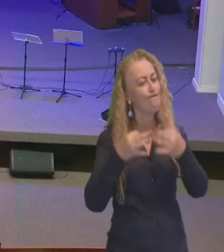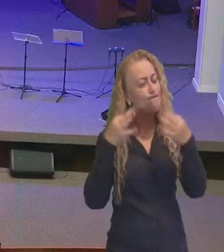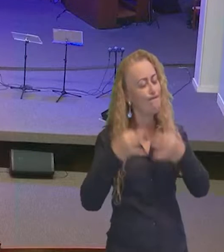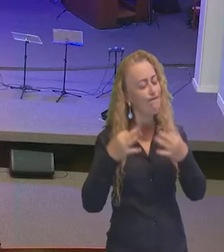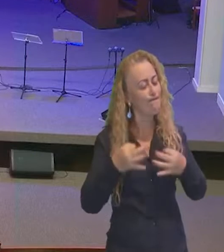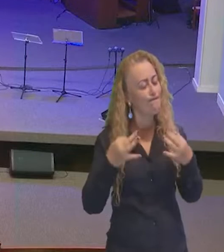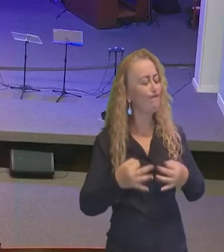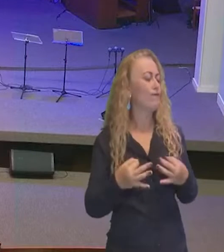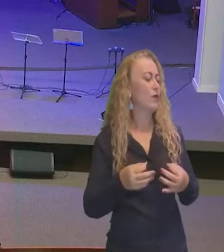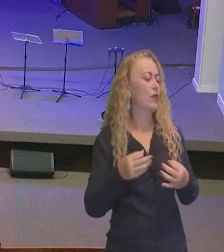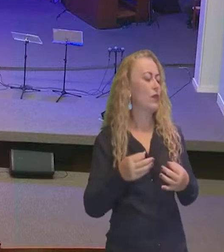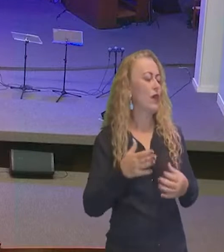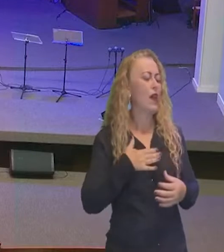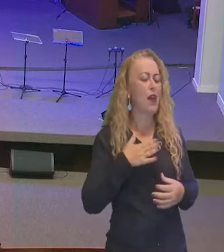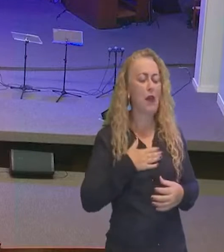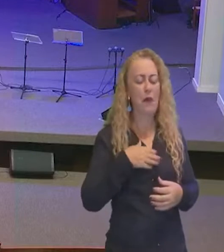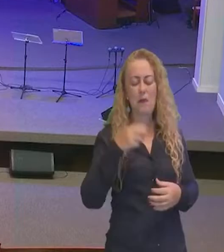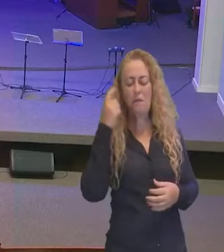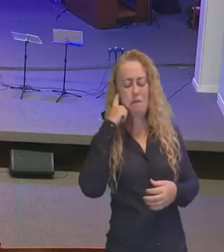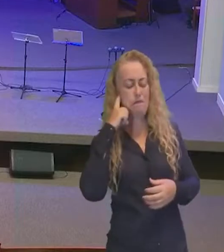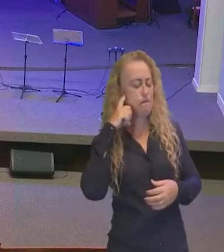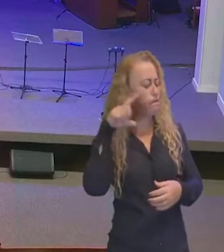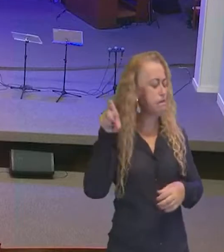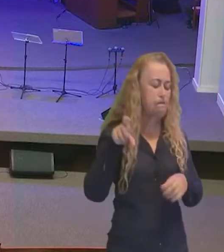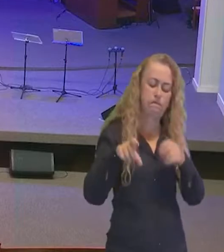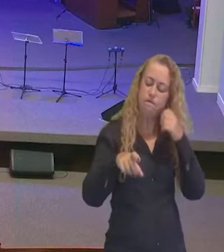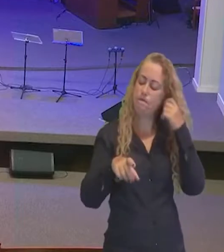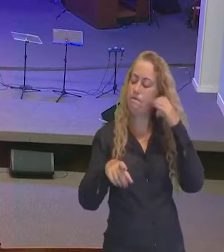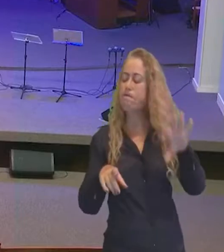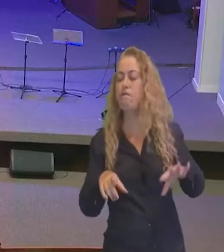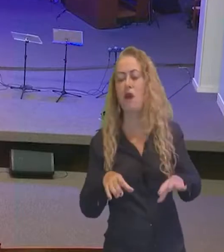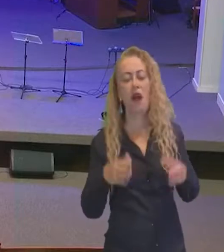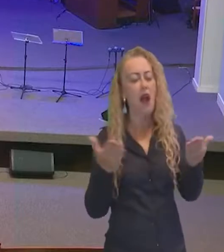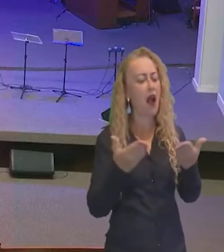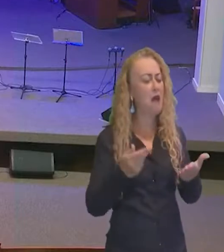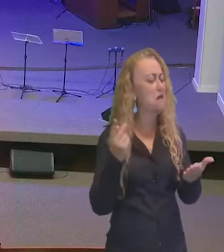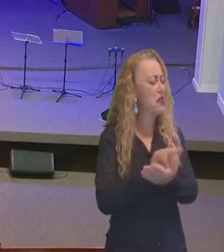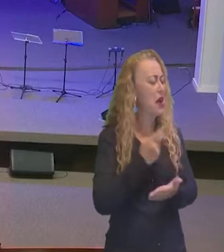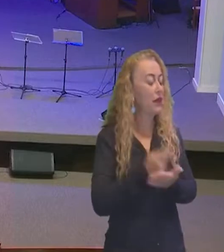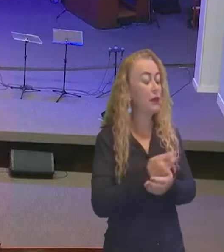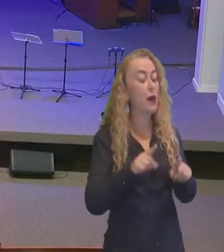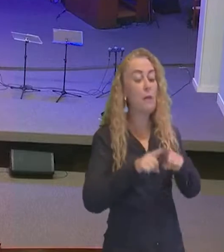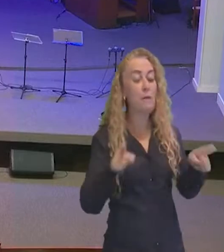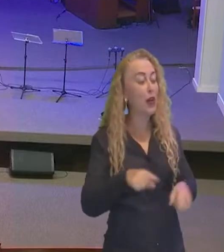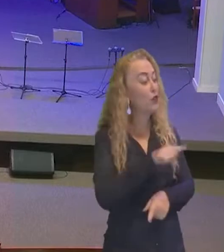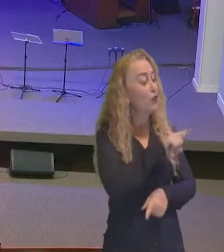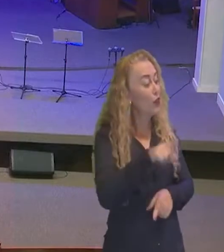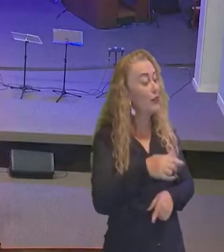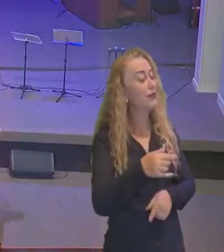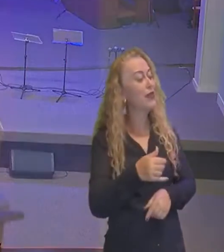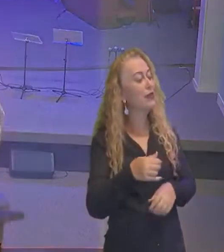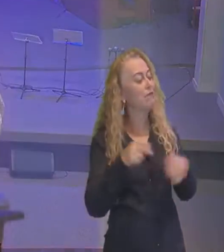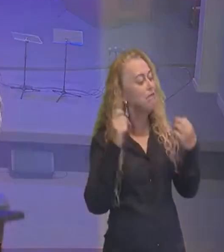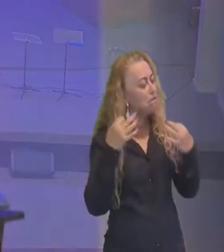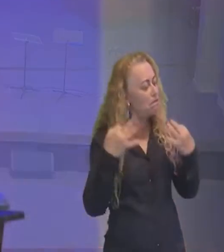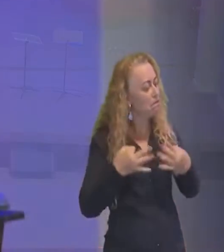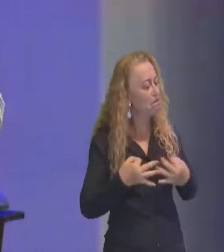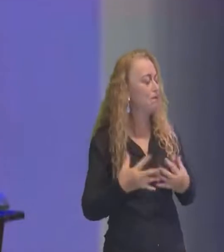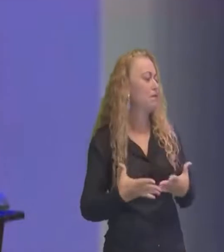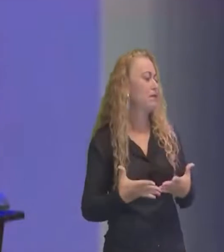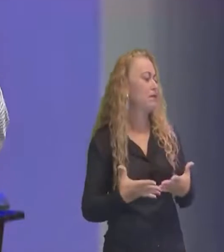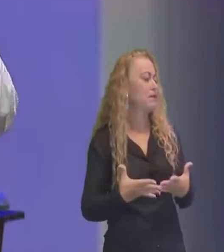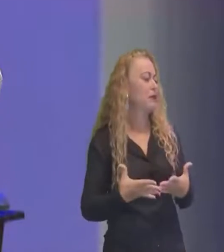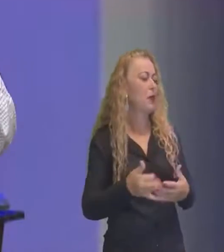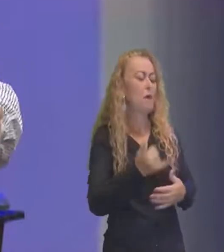eu não dei ouvidos, eu não dei atenção, agora as coisas deram todas erradas, mas você está certo, ou você está certa, querida,